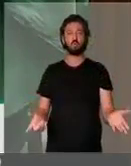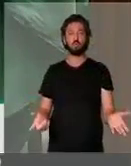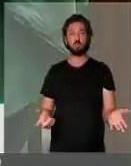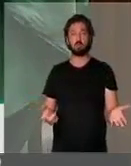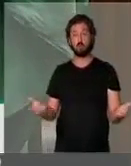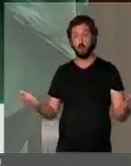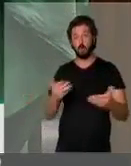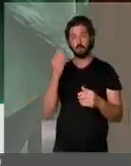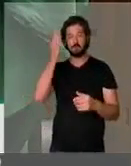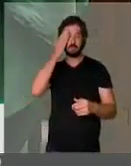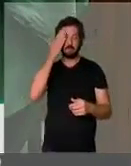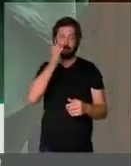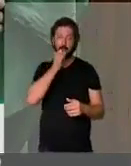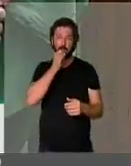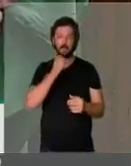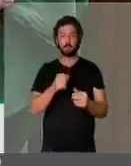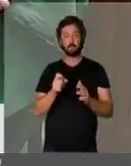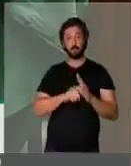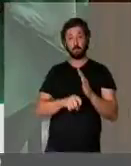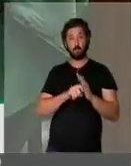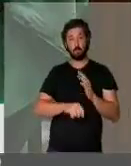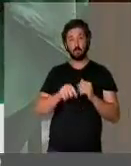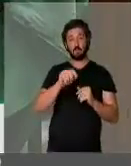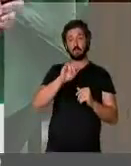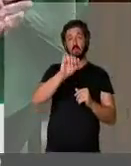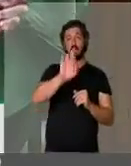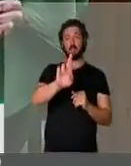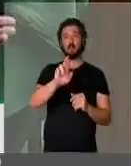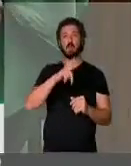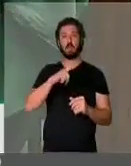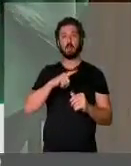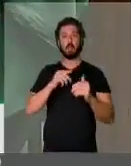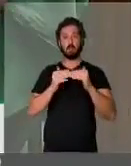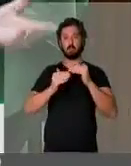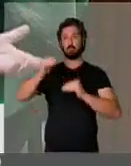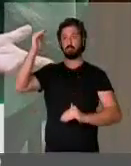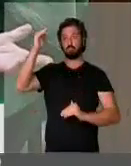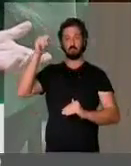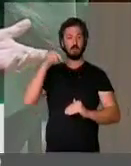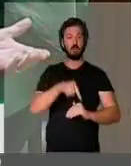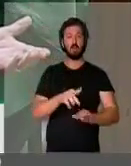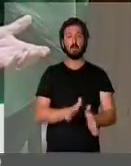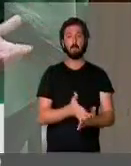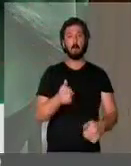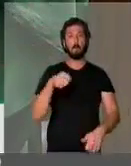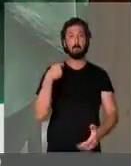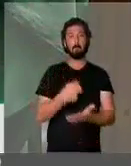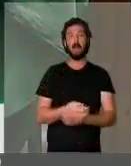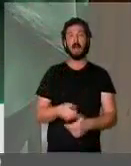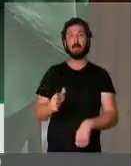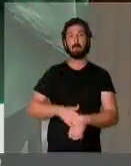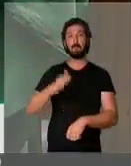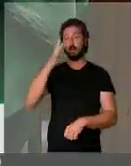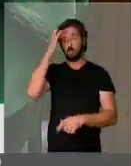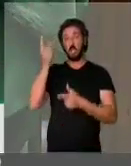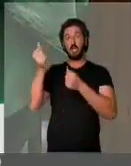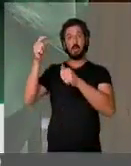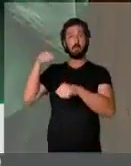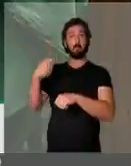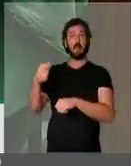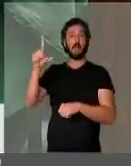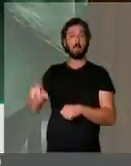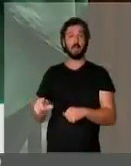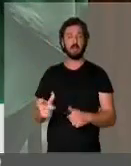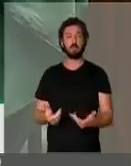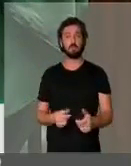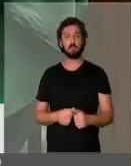exemplo, o imposto de renda tem uma defasagem tremenda e os mais pobres pagam mais. Uma defasagem de quase 85% no